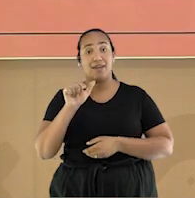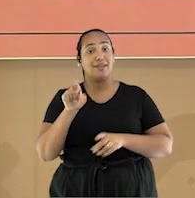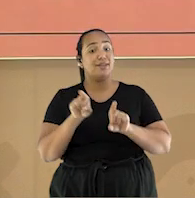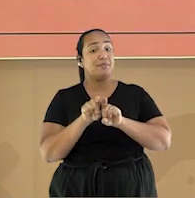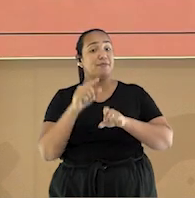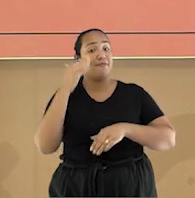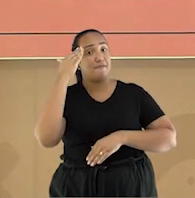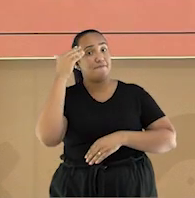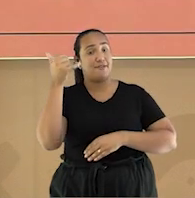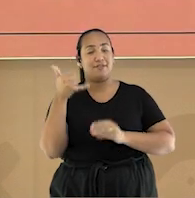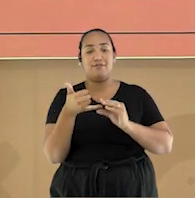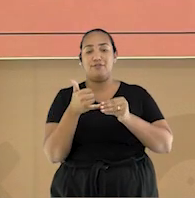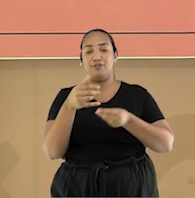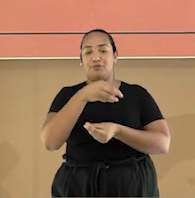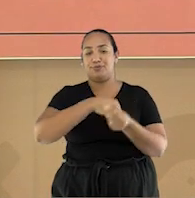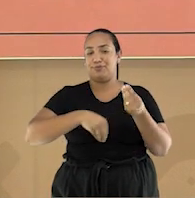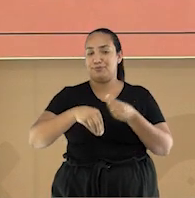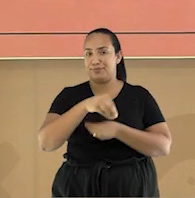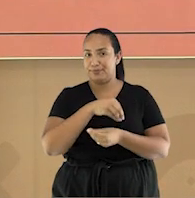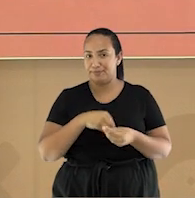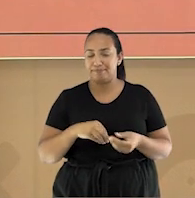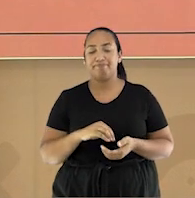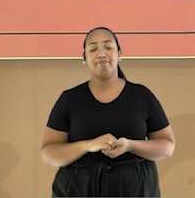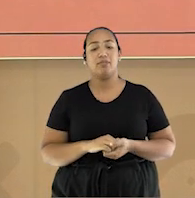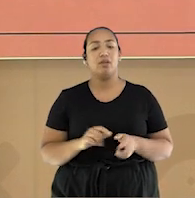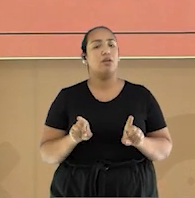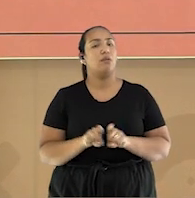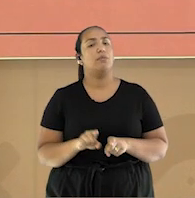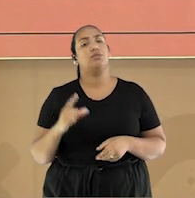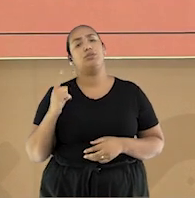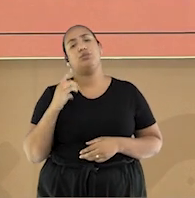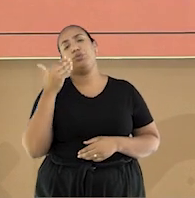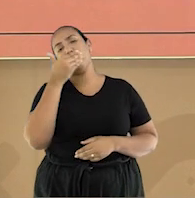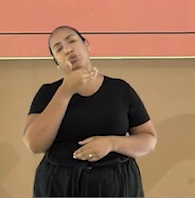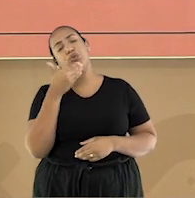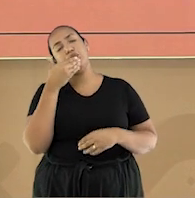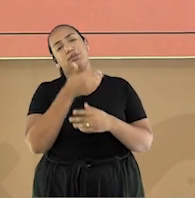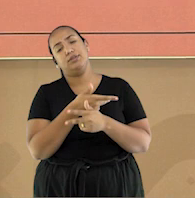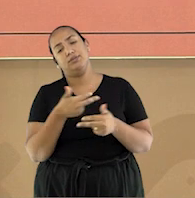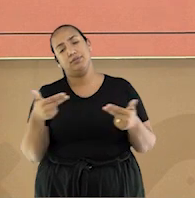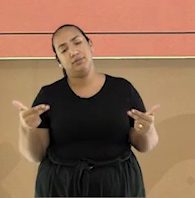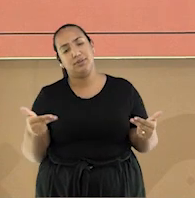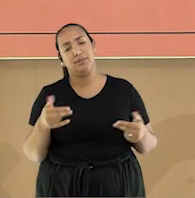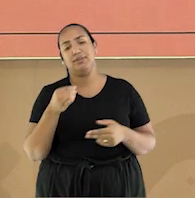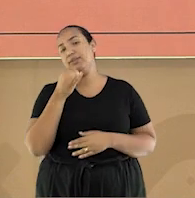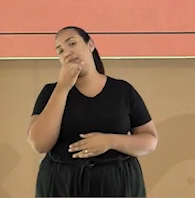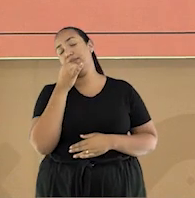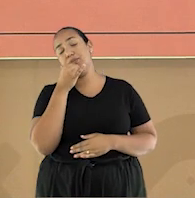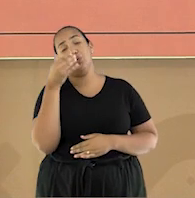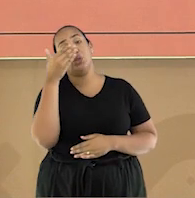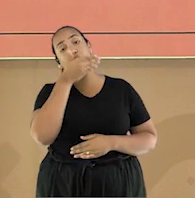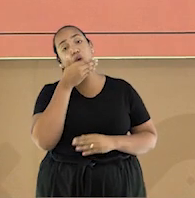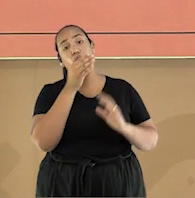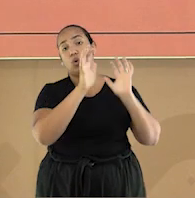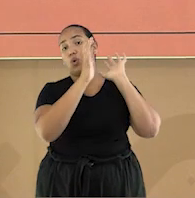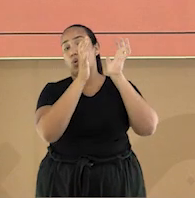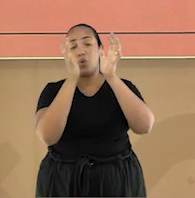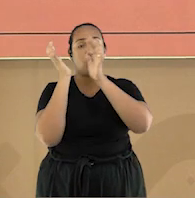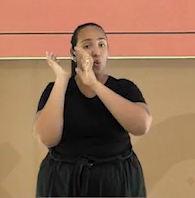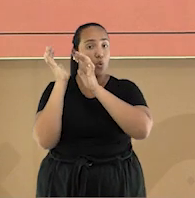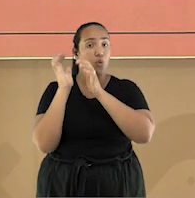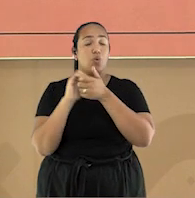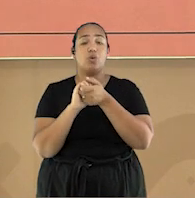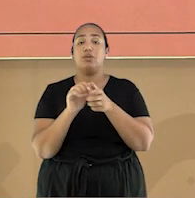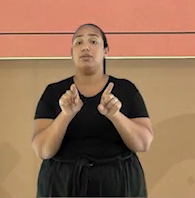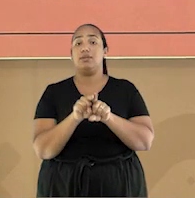doces? Canjica, munguzá, quindim, pamonha, angu doce, doce de coco, doce de abóbora,